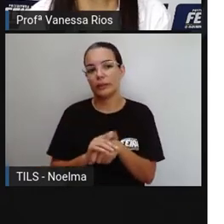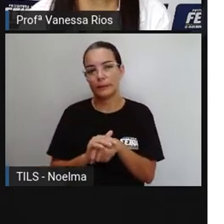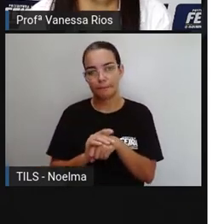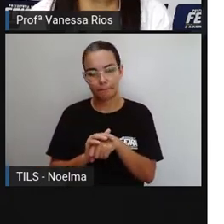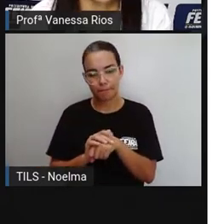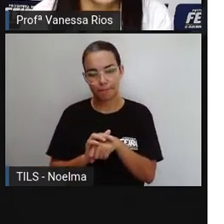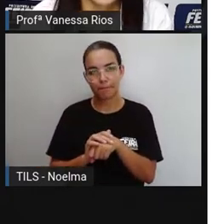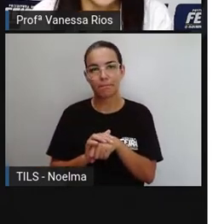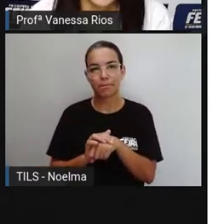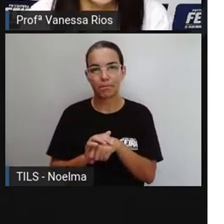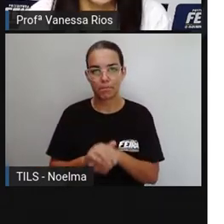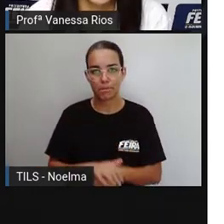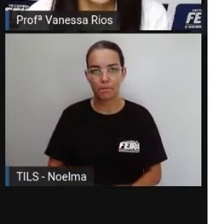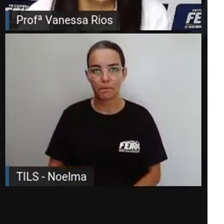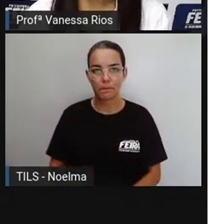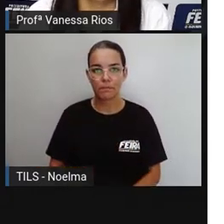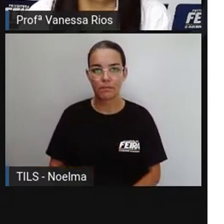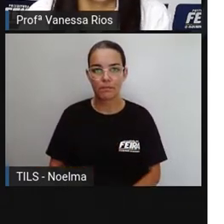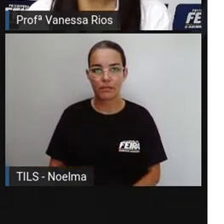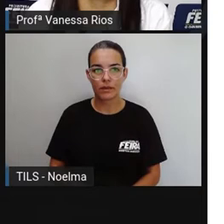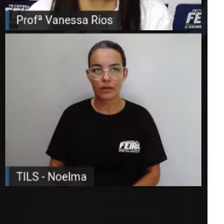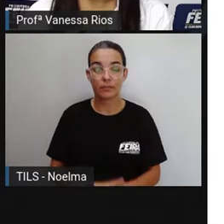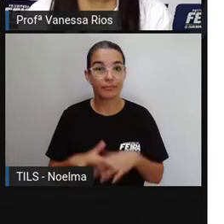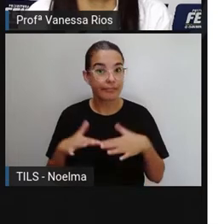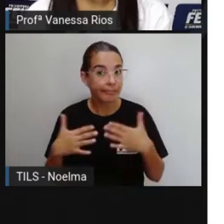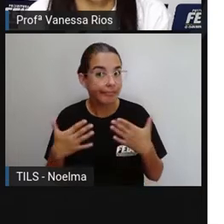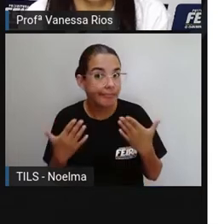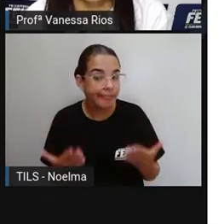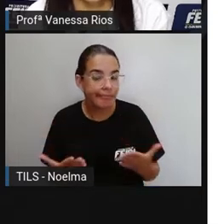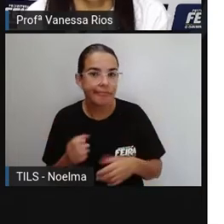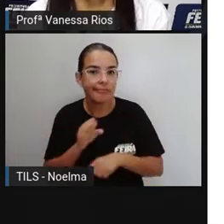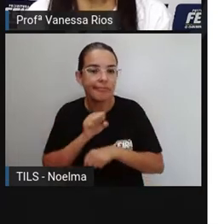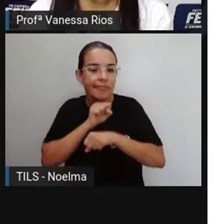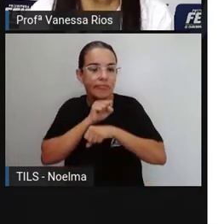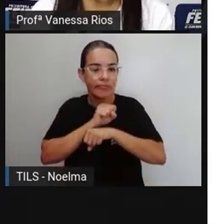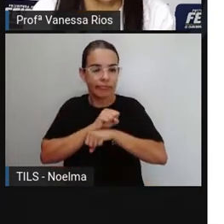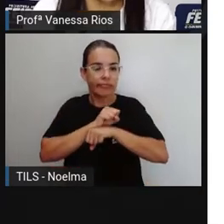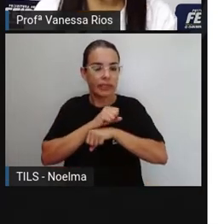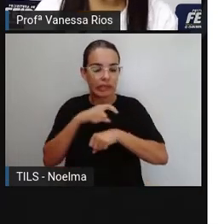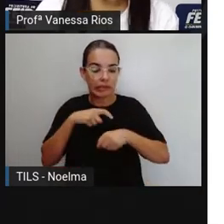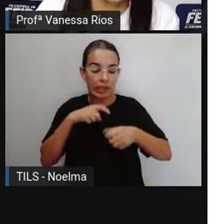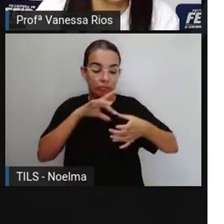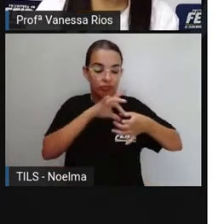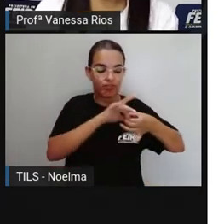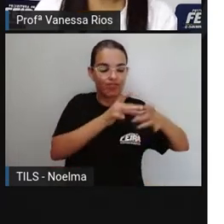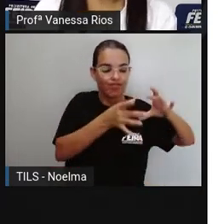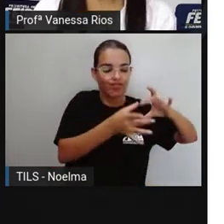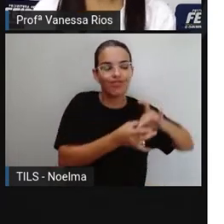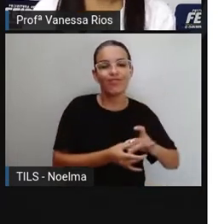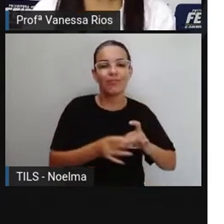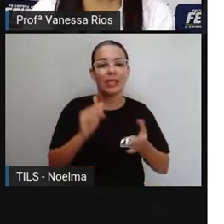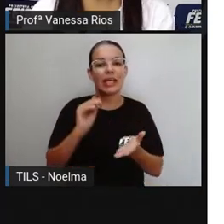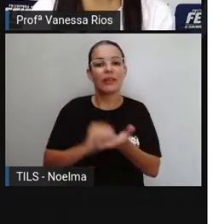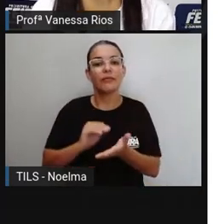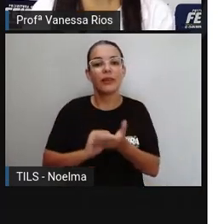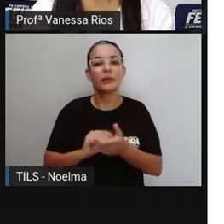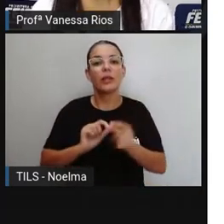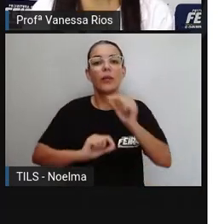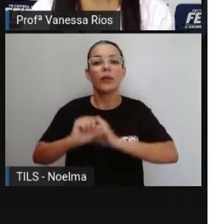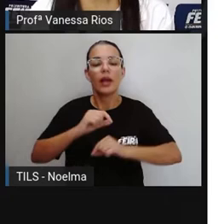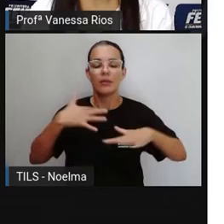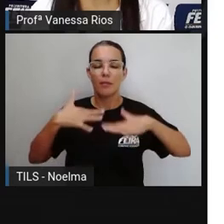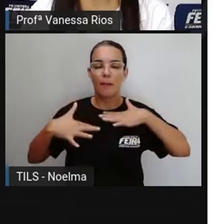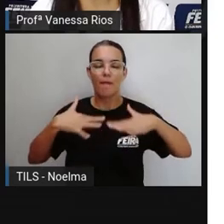de patologias. Então, o sedentarismo, ele está relacionado com a falta,